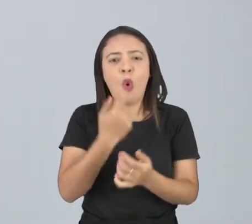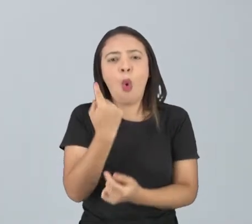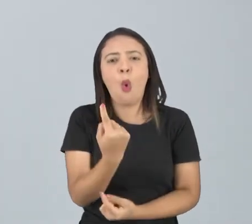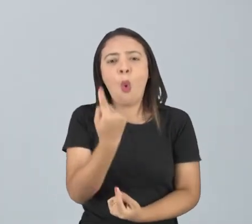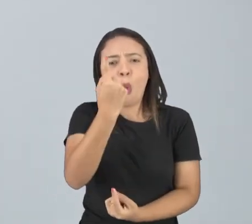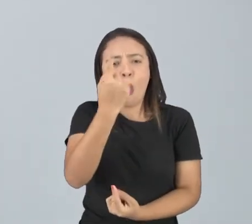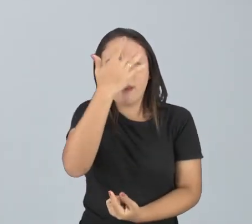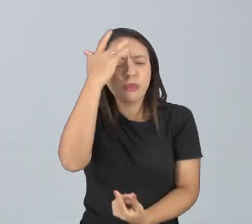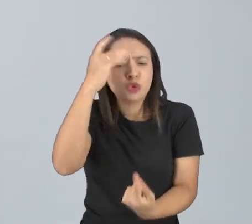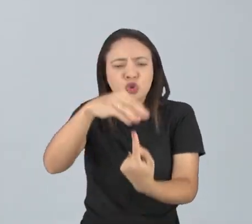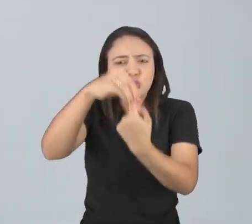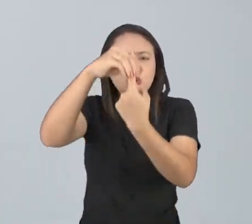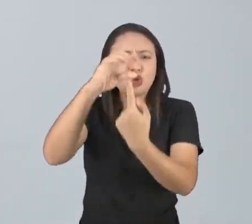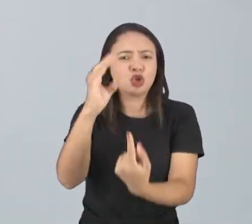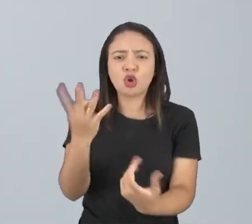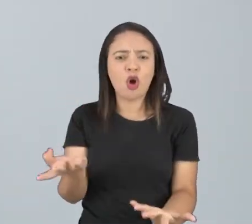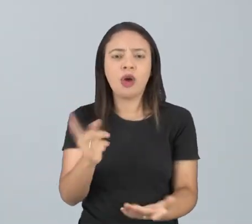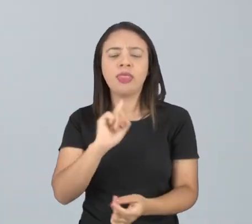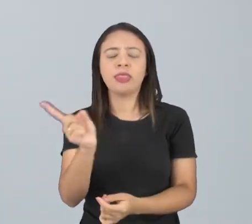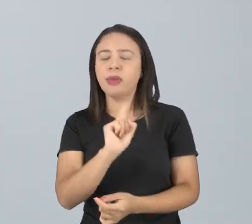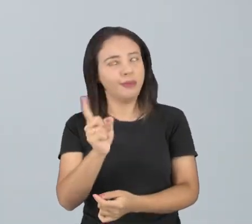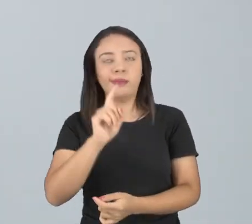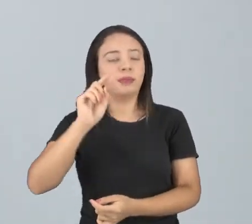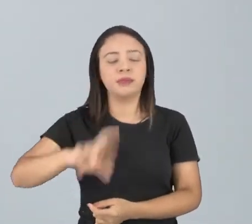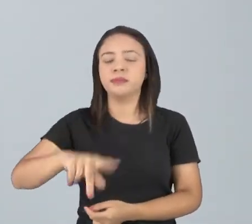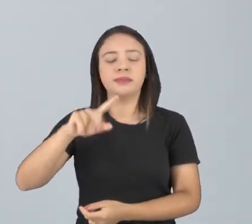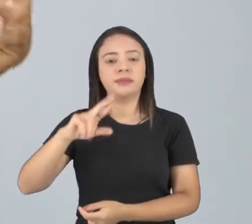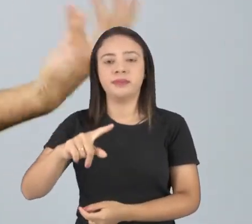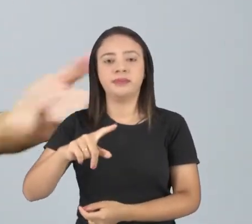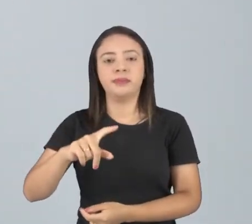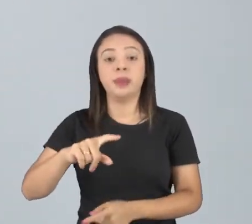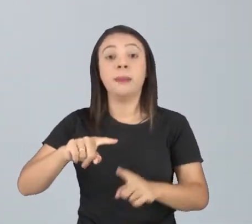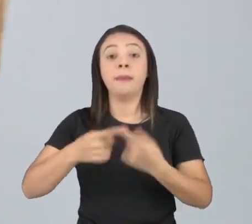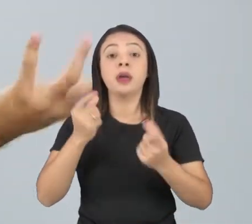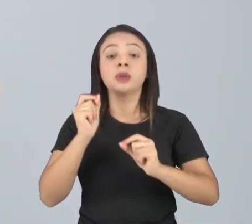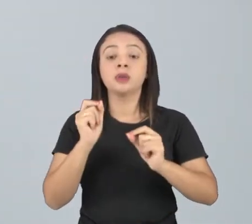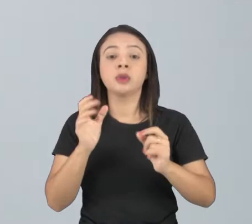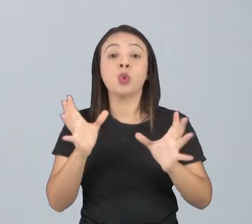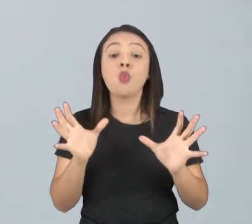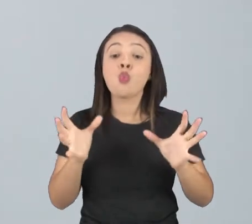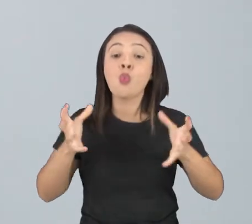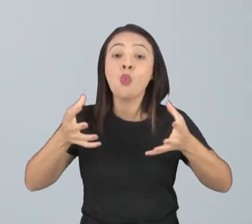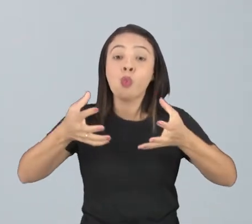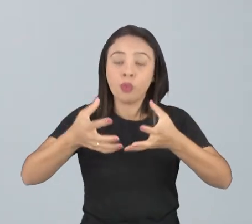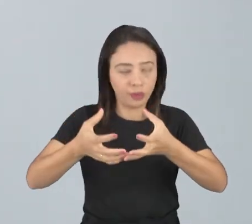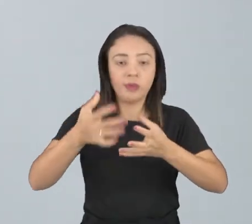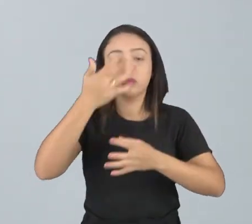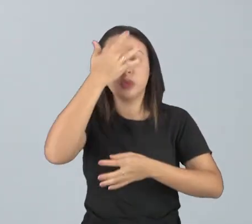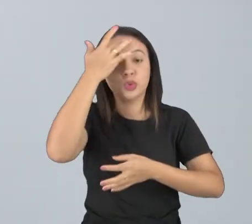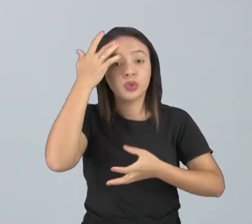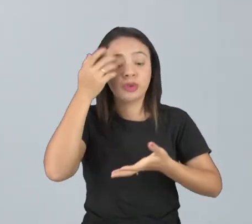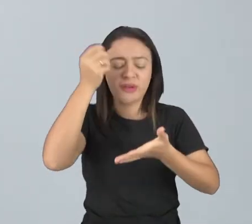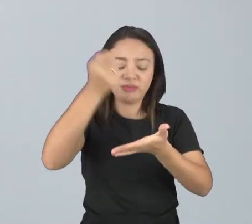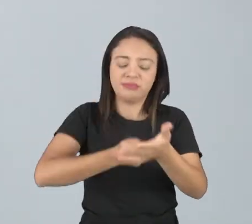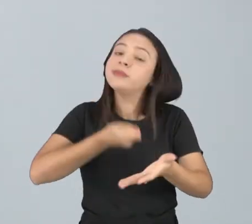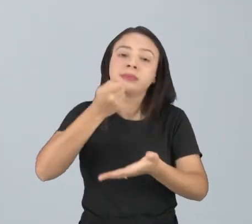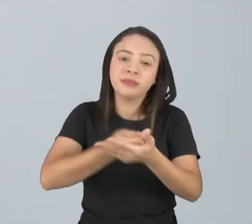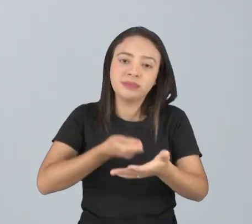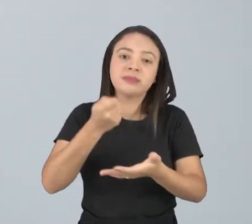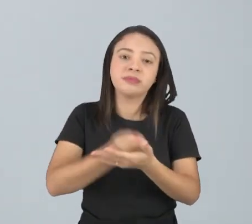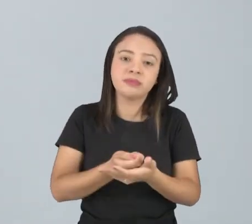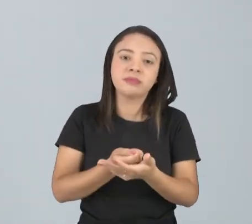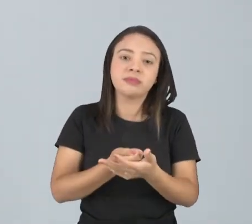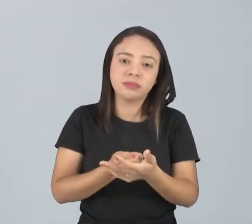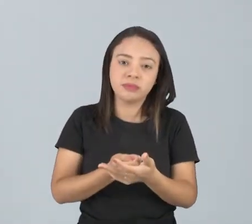que vai ser endeusada e que vai ser o representante daquele movimento, mas sim de uma massa popular que vai lutar contra ou a favor